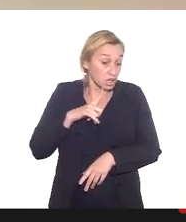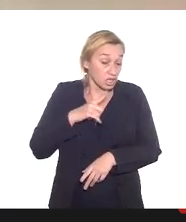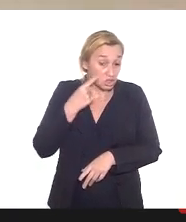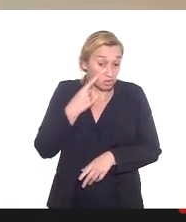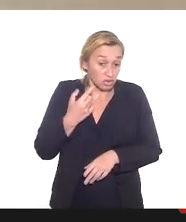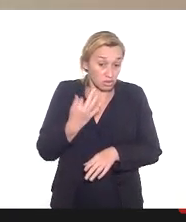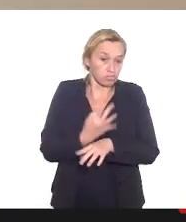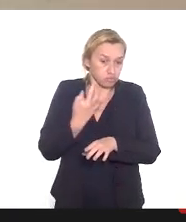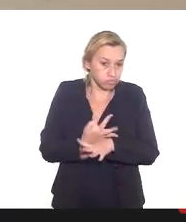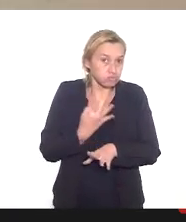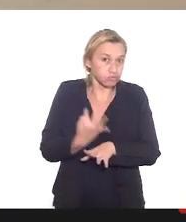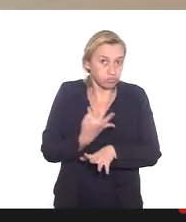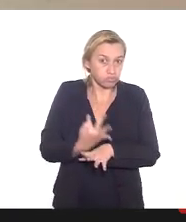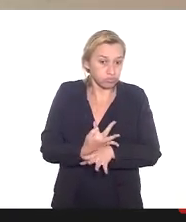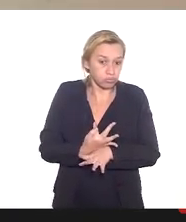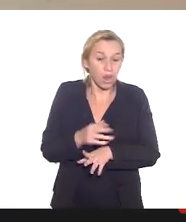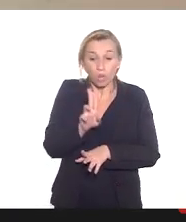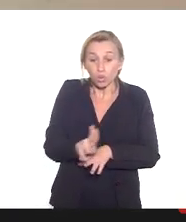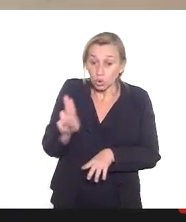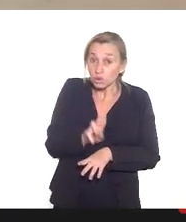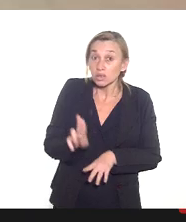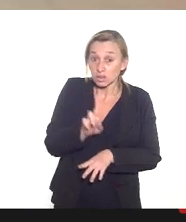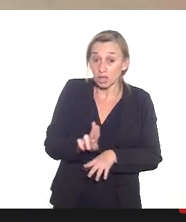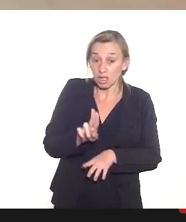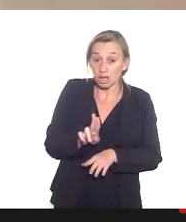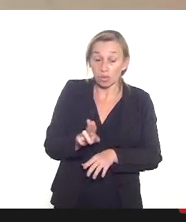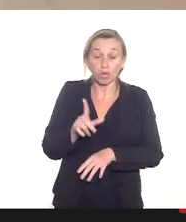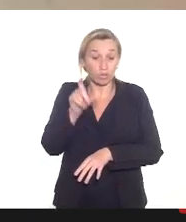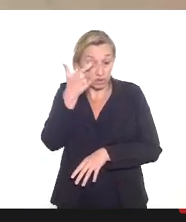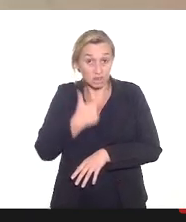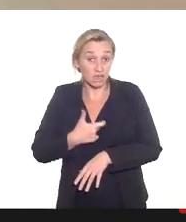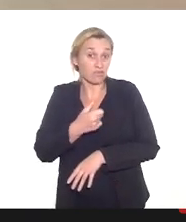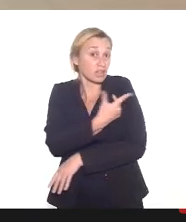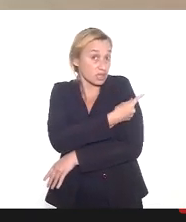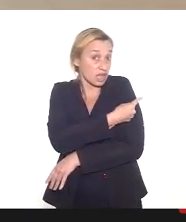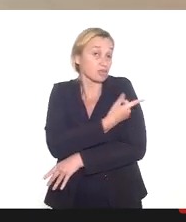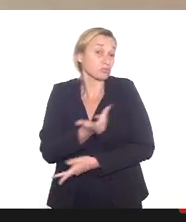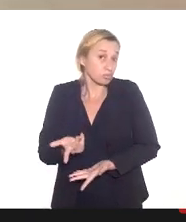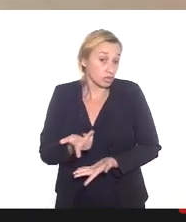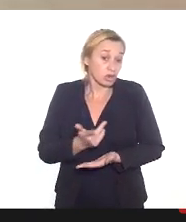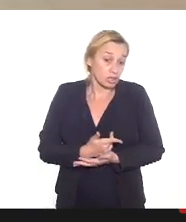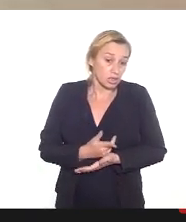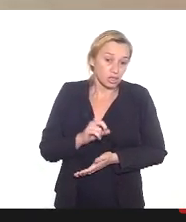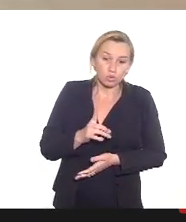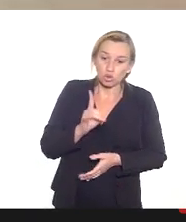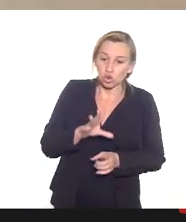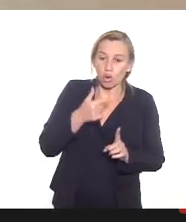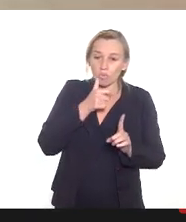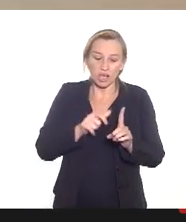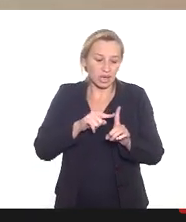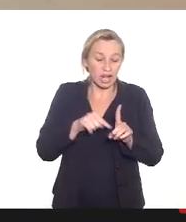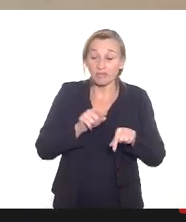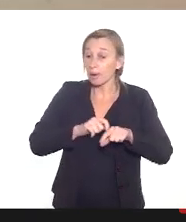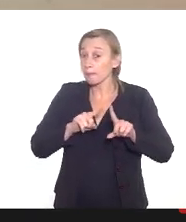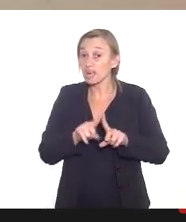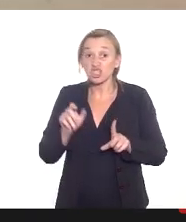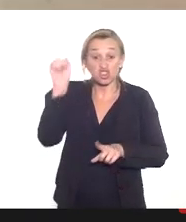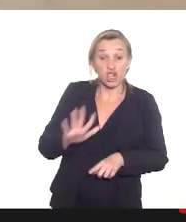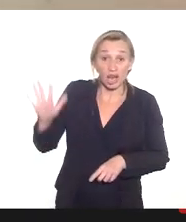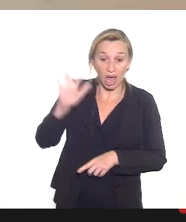resistência a utilizar o a ser vacinada a pessoa a ser vacinada pelo não só a gestante mas em geral